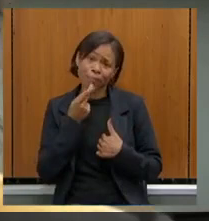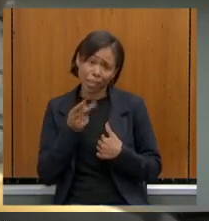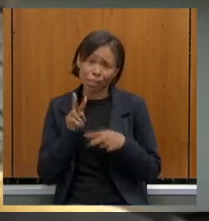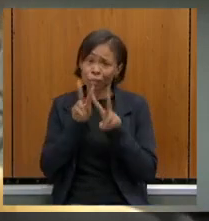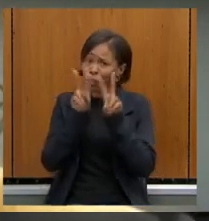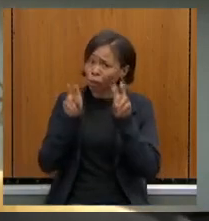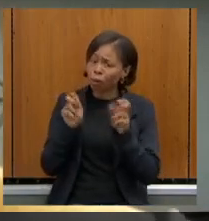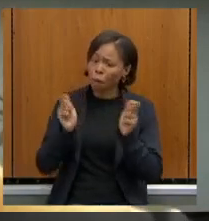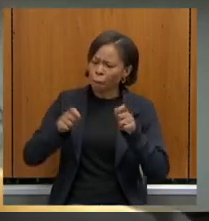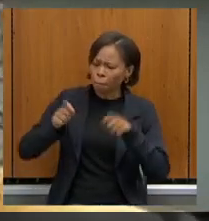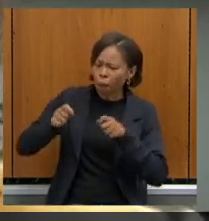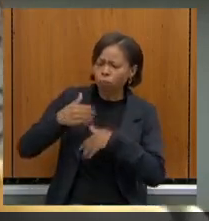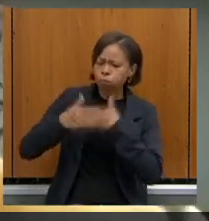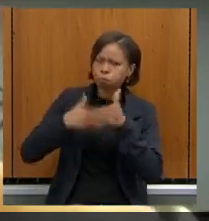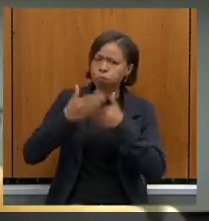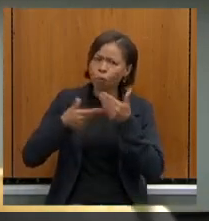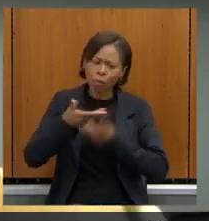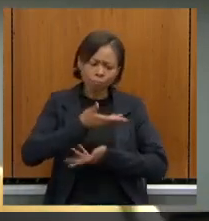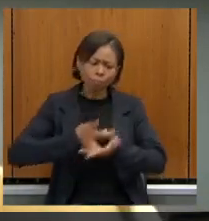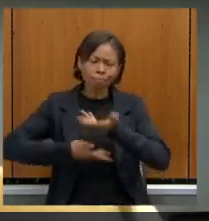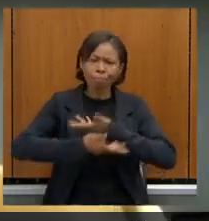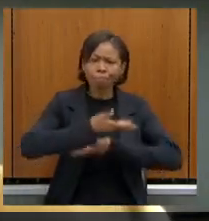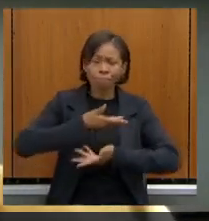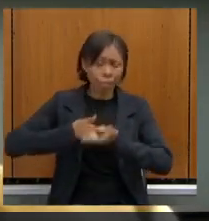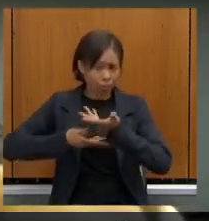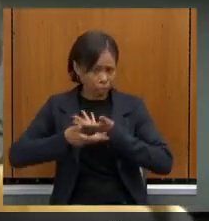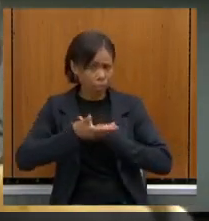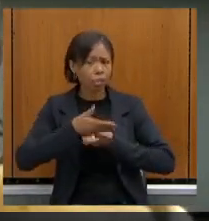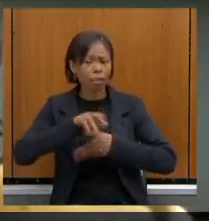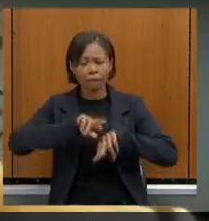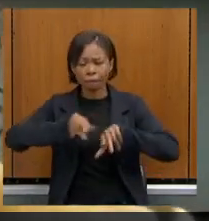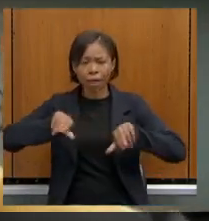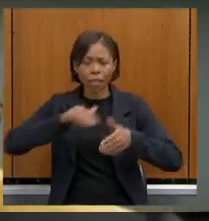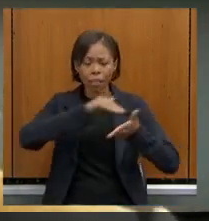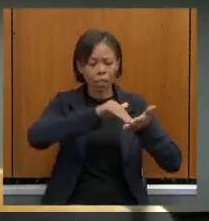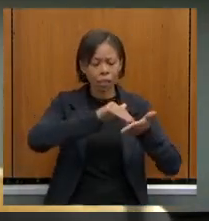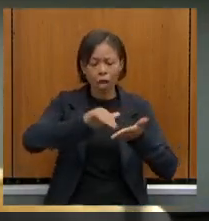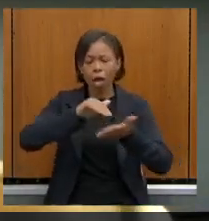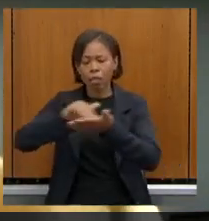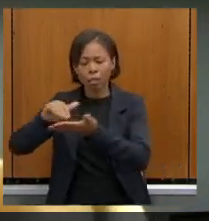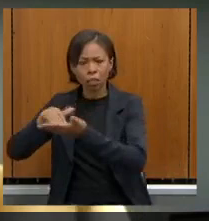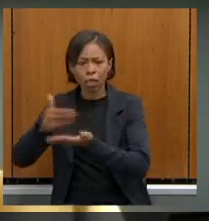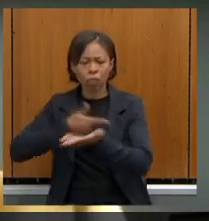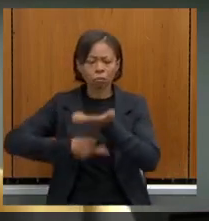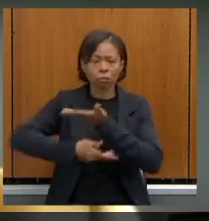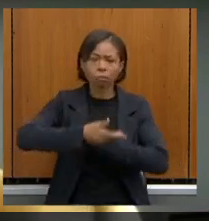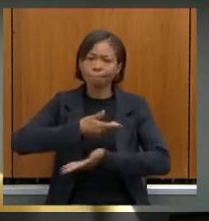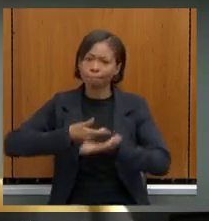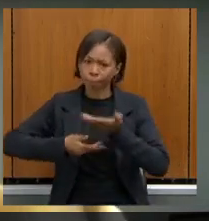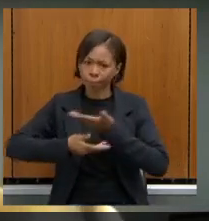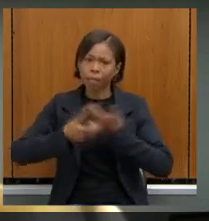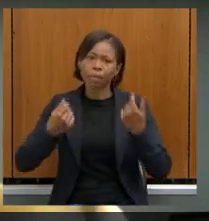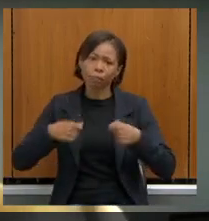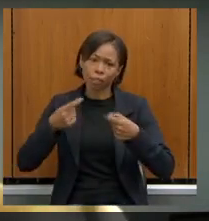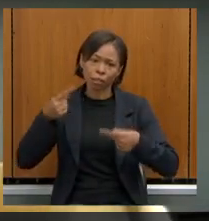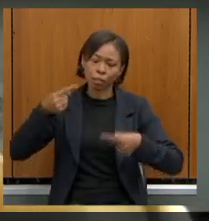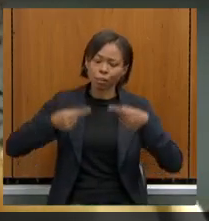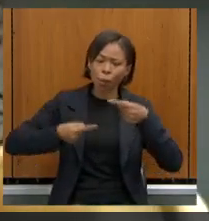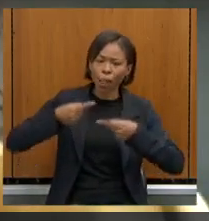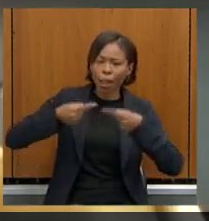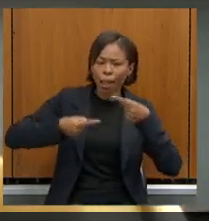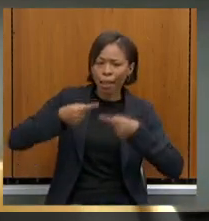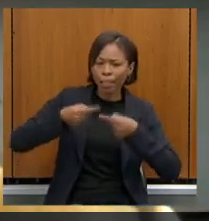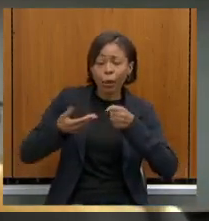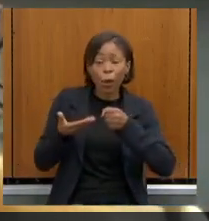construção de sinergias entre as várias secretarias para de fato a gente efetivar uma política de turismo de base